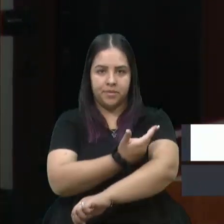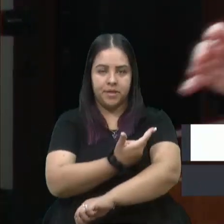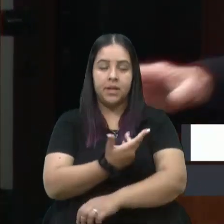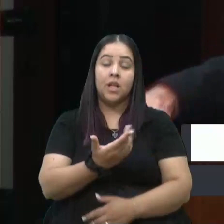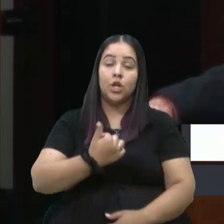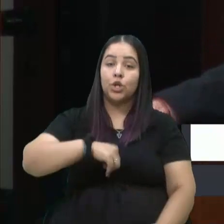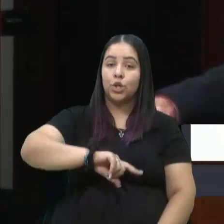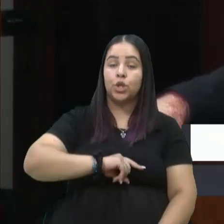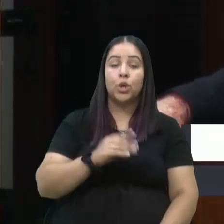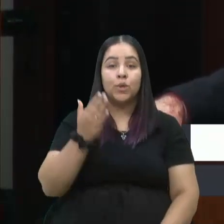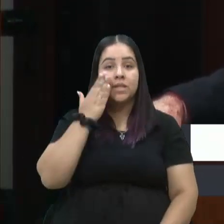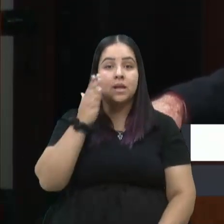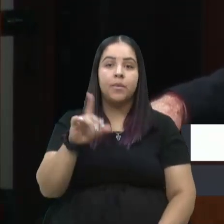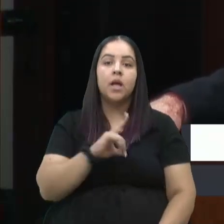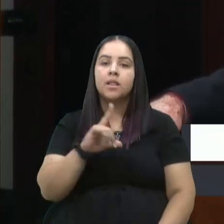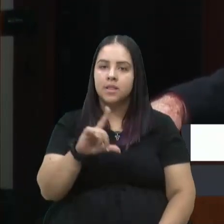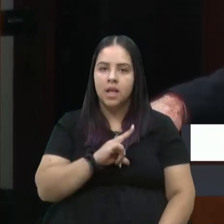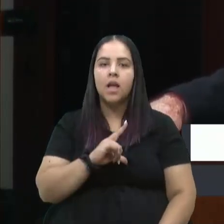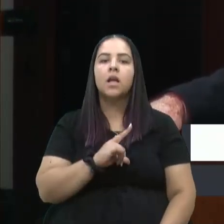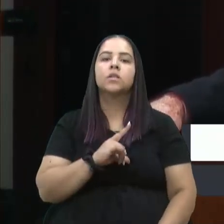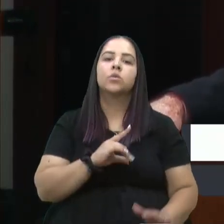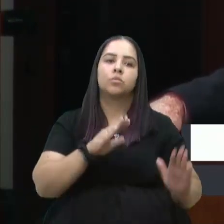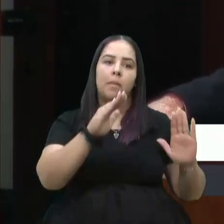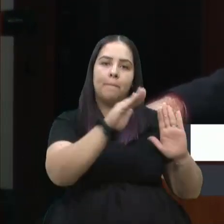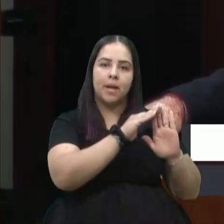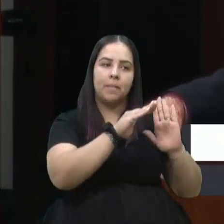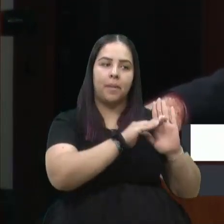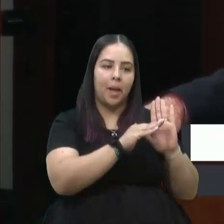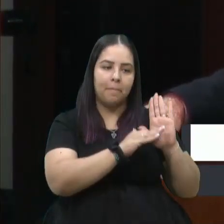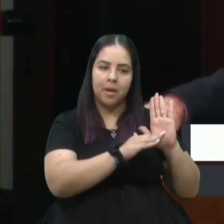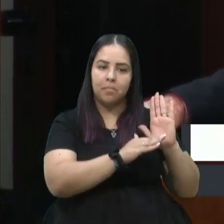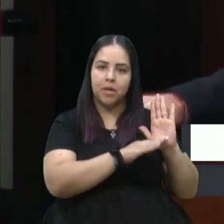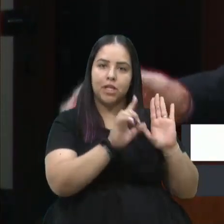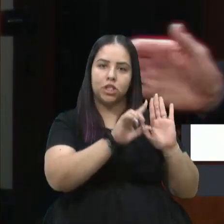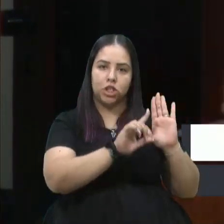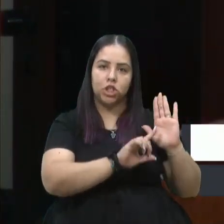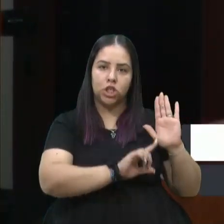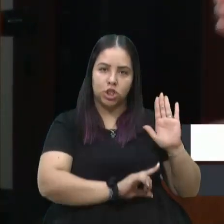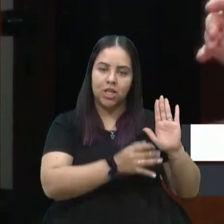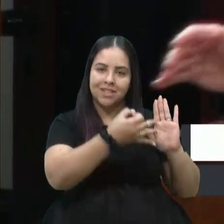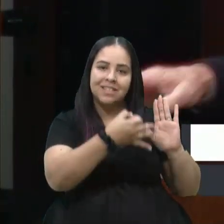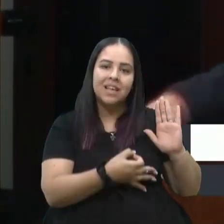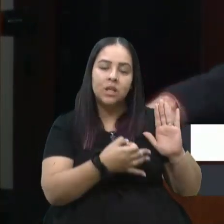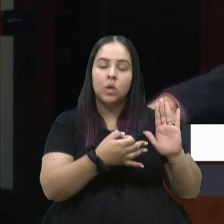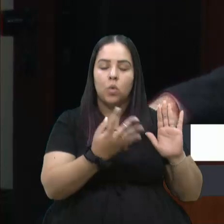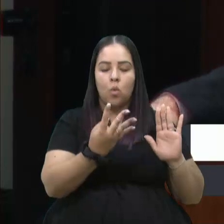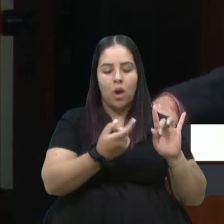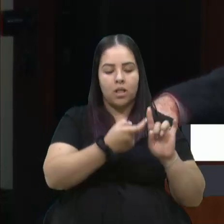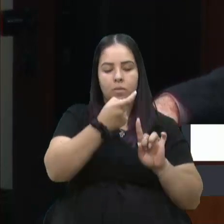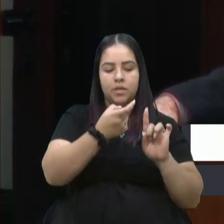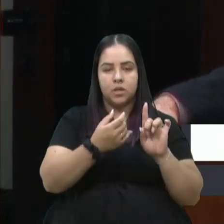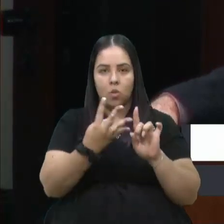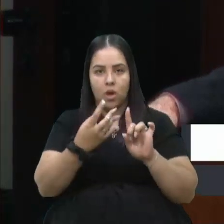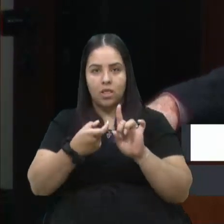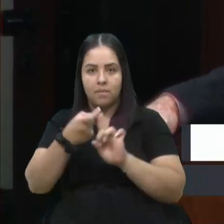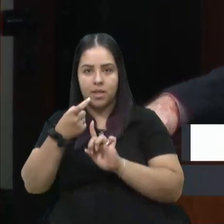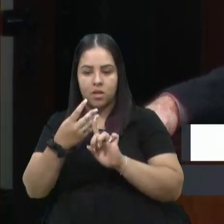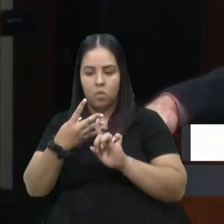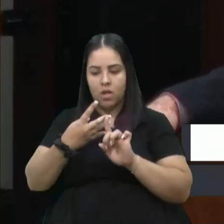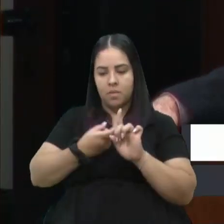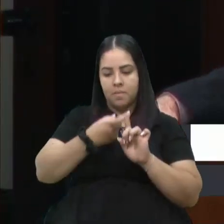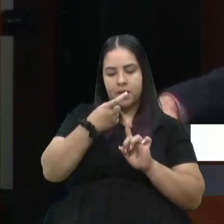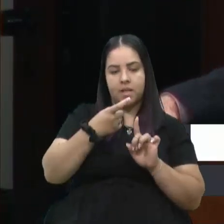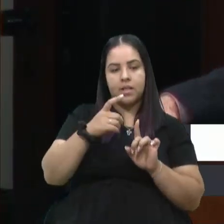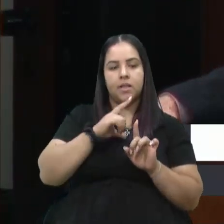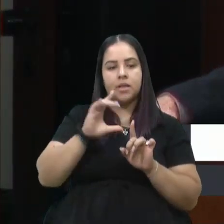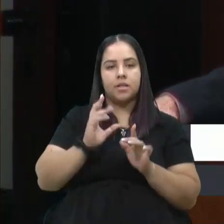um cronograma de capina, de roçada, e ele de 4 em 4 meses ele é executado em todos os pontos da